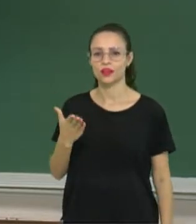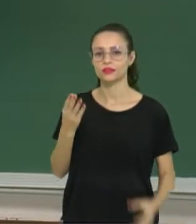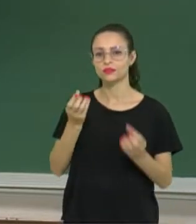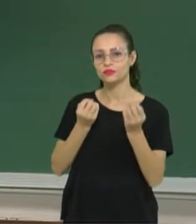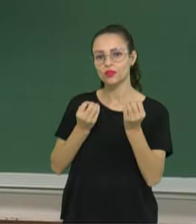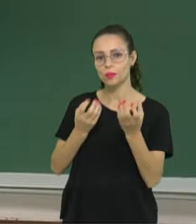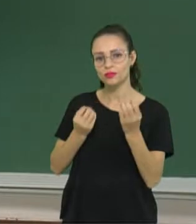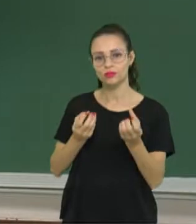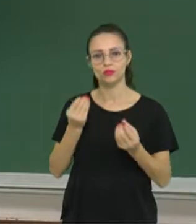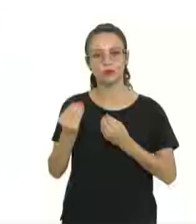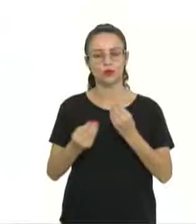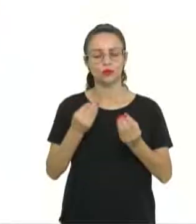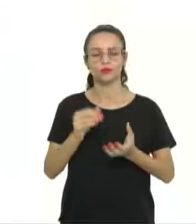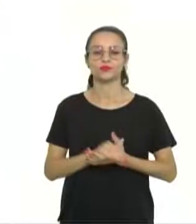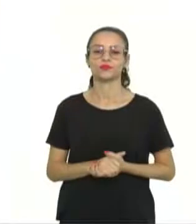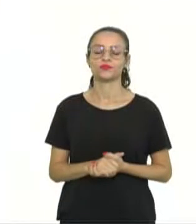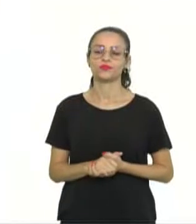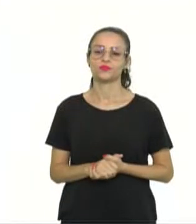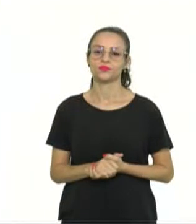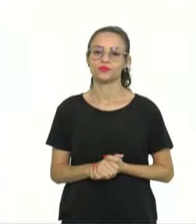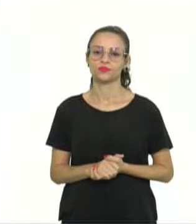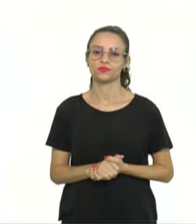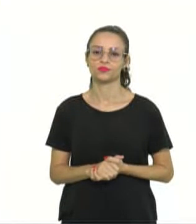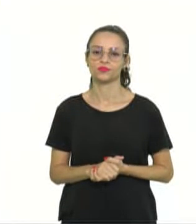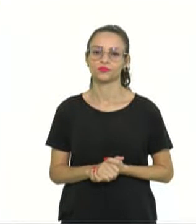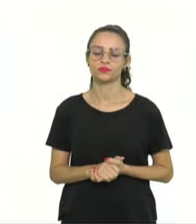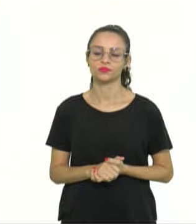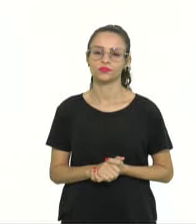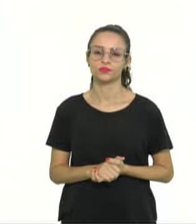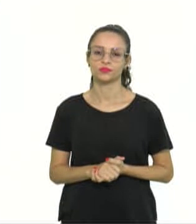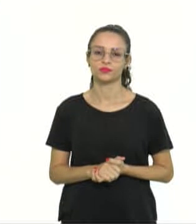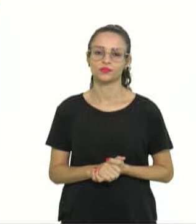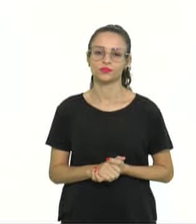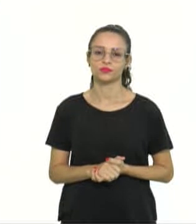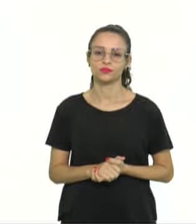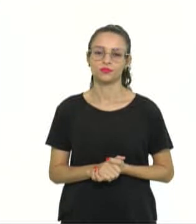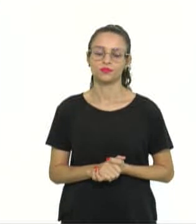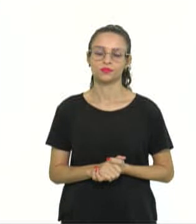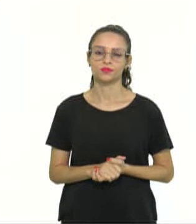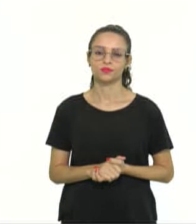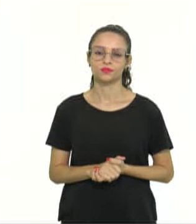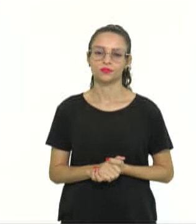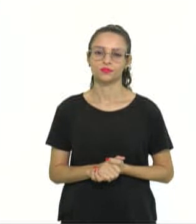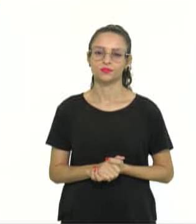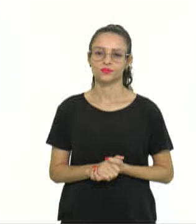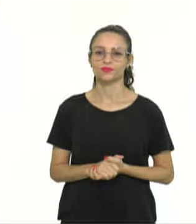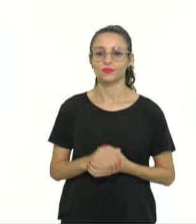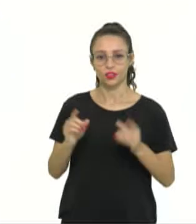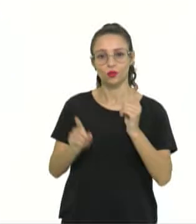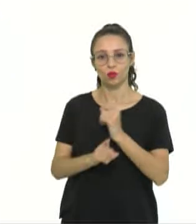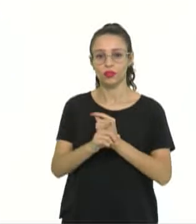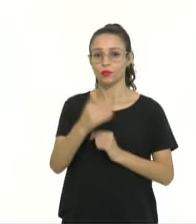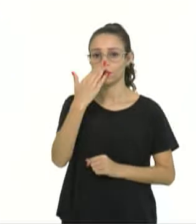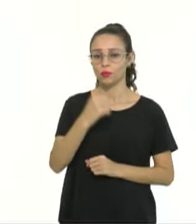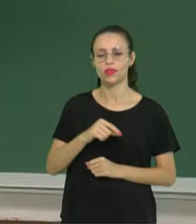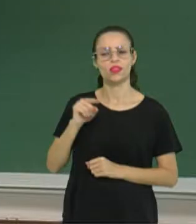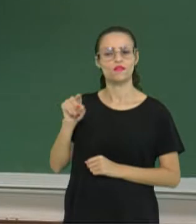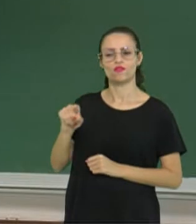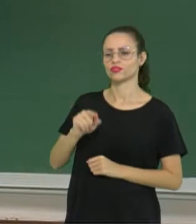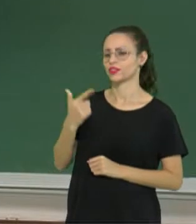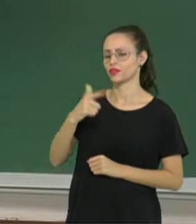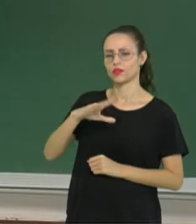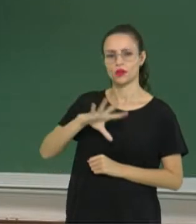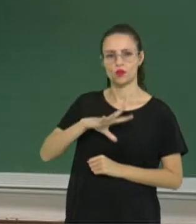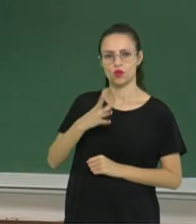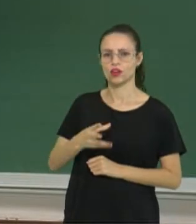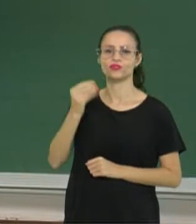informação? I found a food that even you won't be able to play with. Eu encontrei uma comida que nem você será